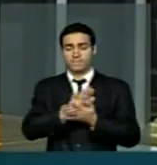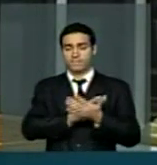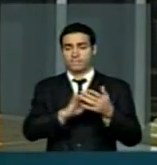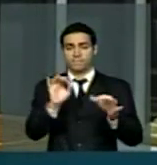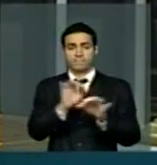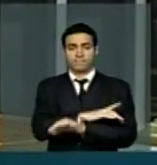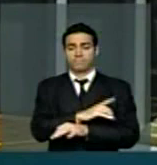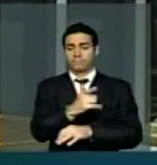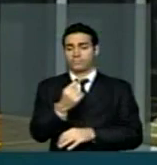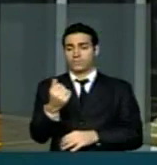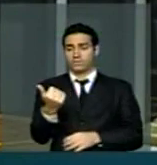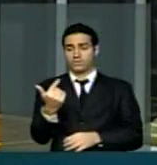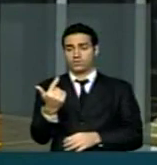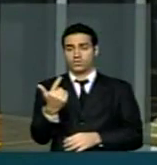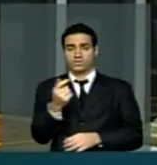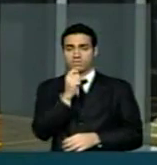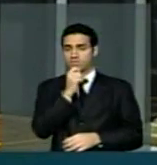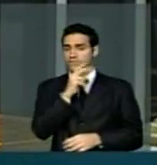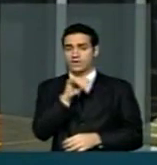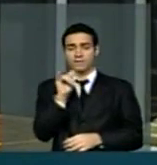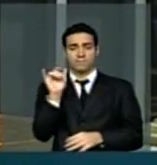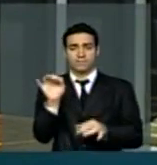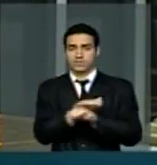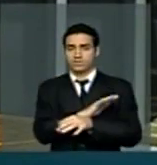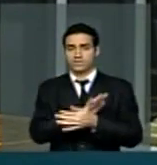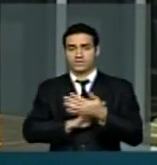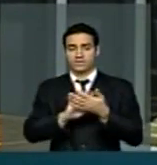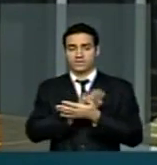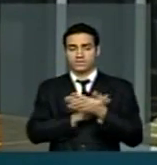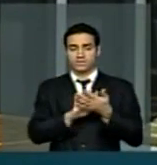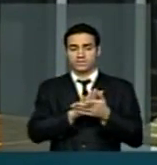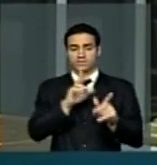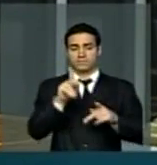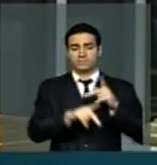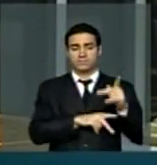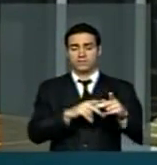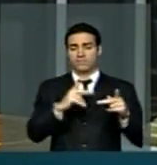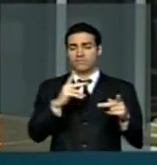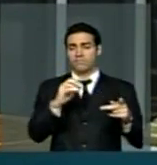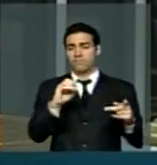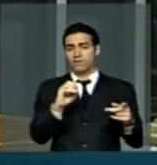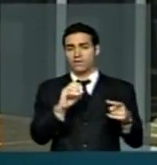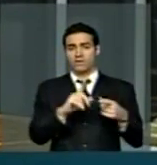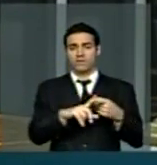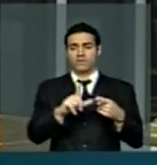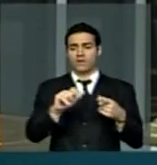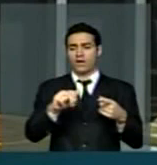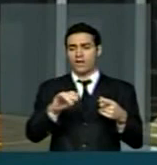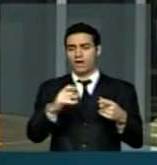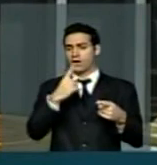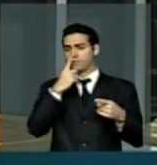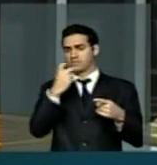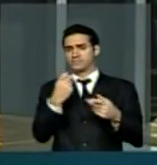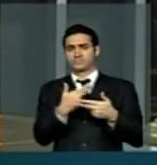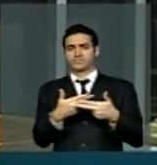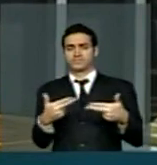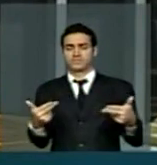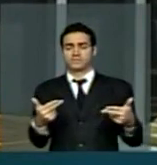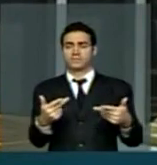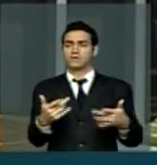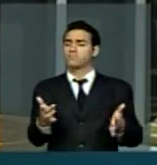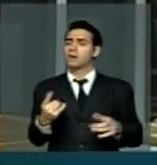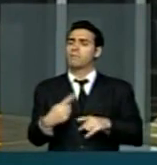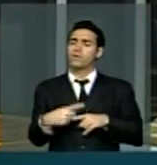em 2012. E o povo na poeira e na lama. Por falta de